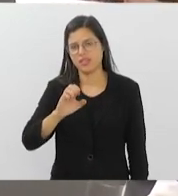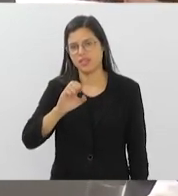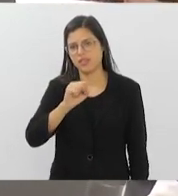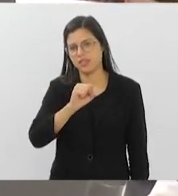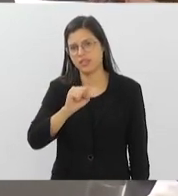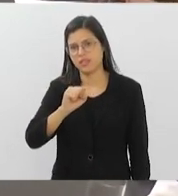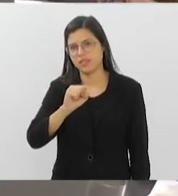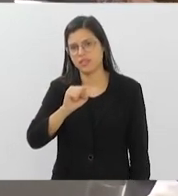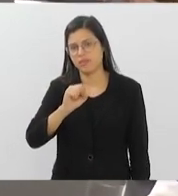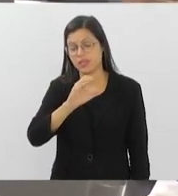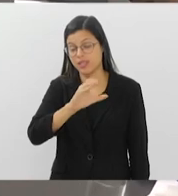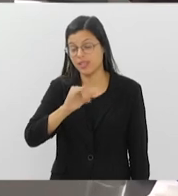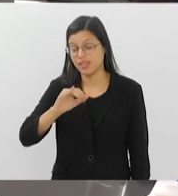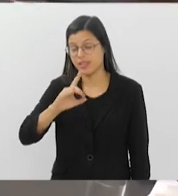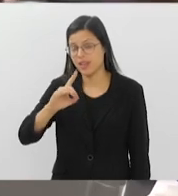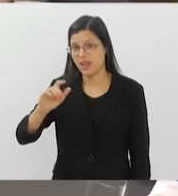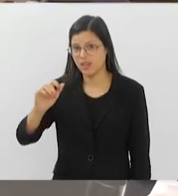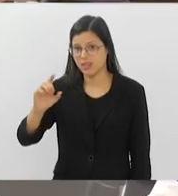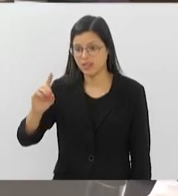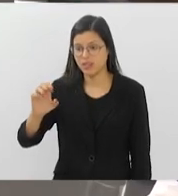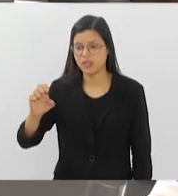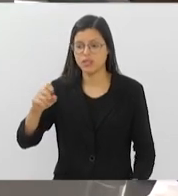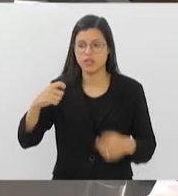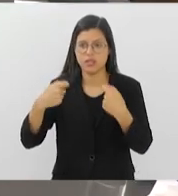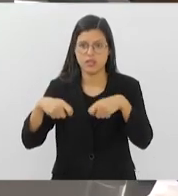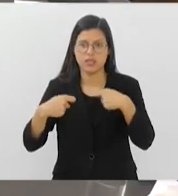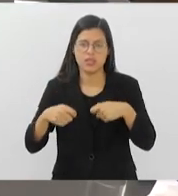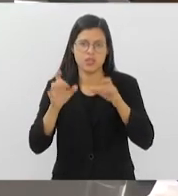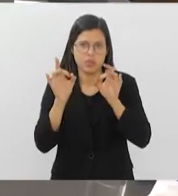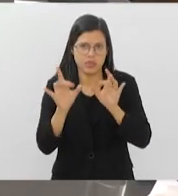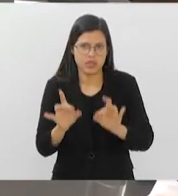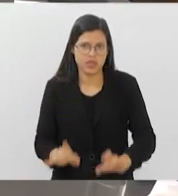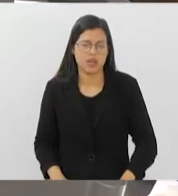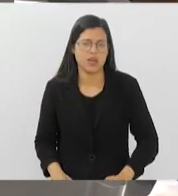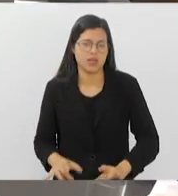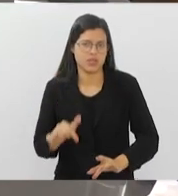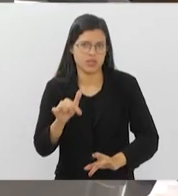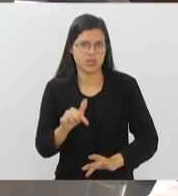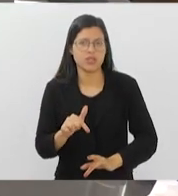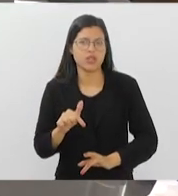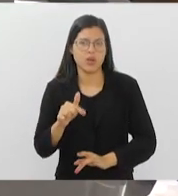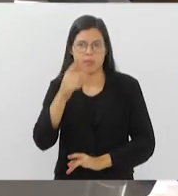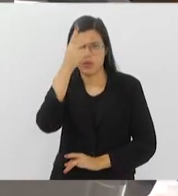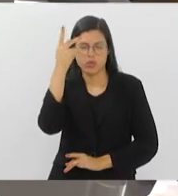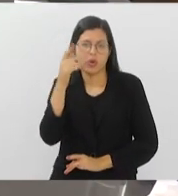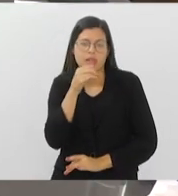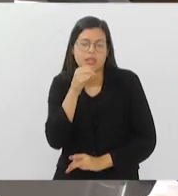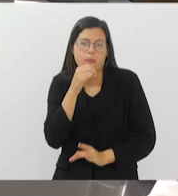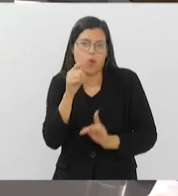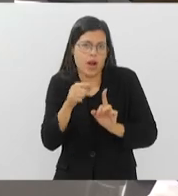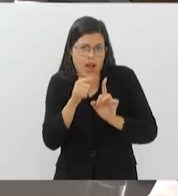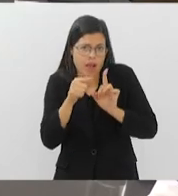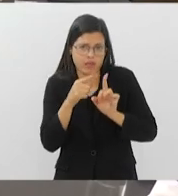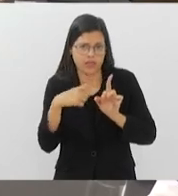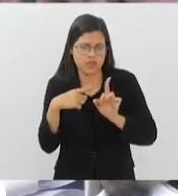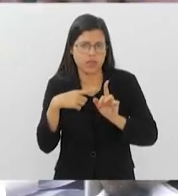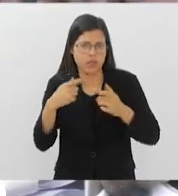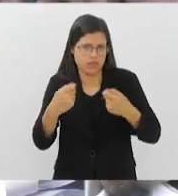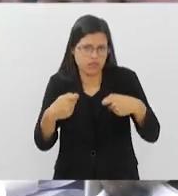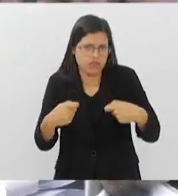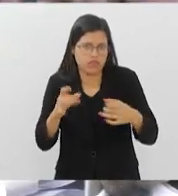ela tem necessidades especiais. Um idoso... Tem necessidades especiais. É só entender que público que a gente